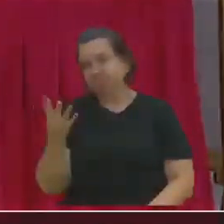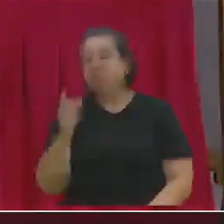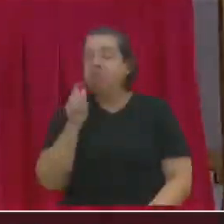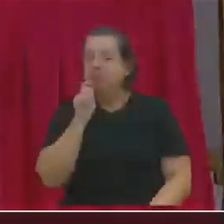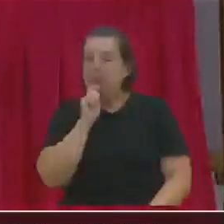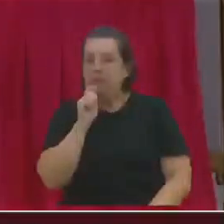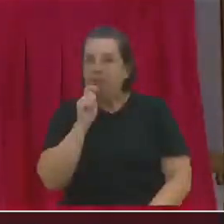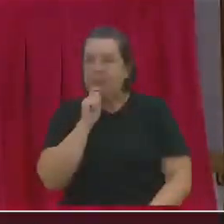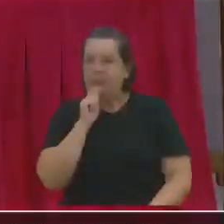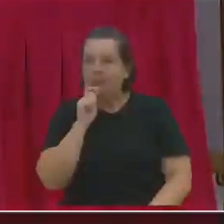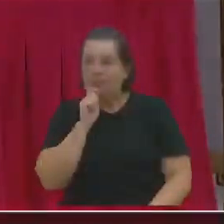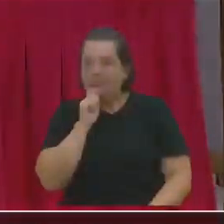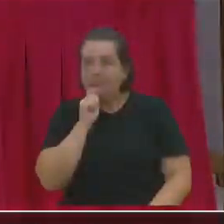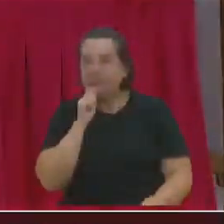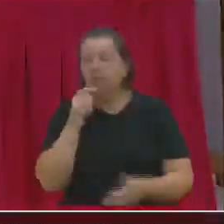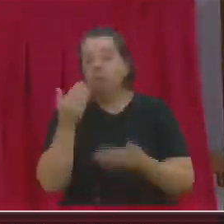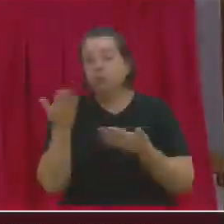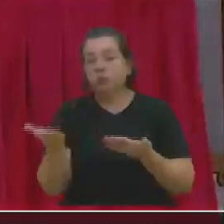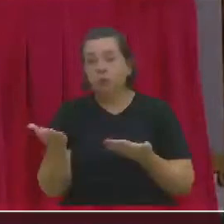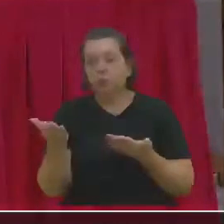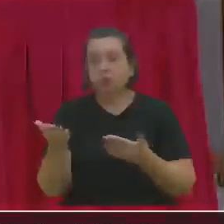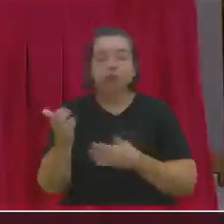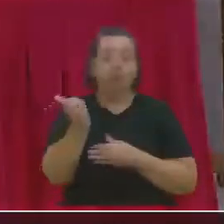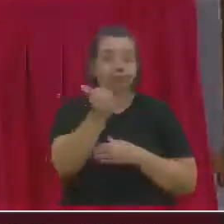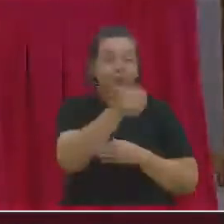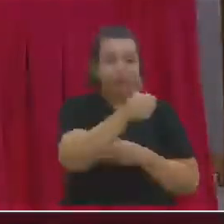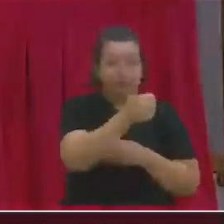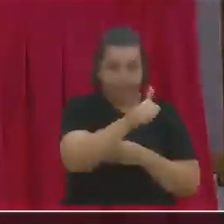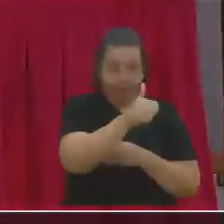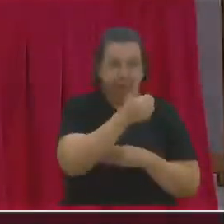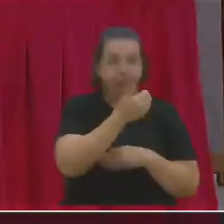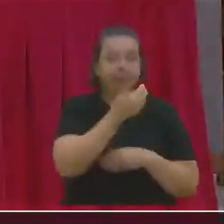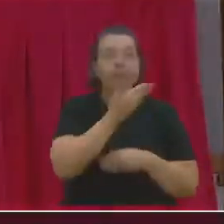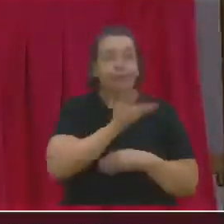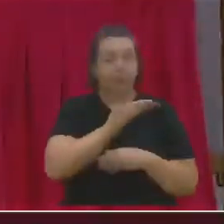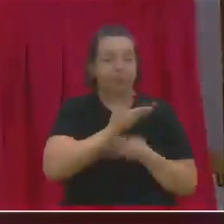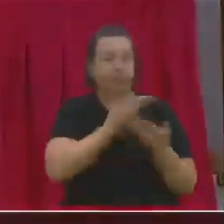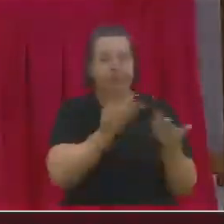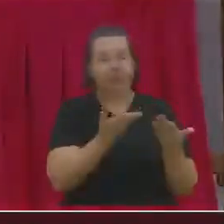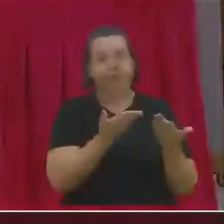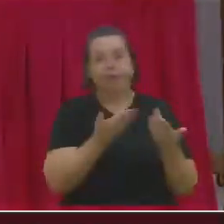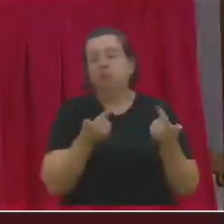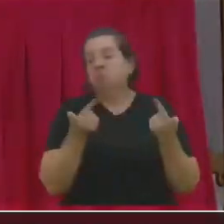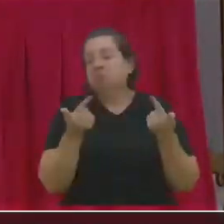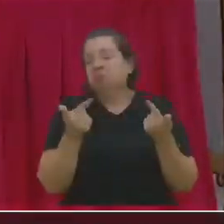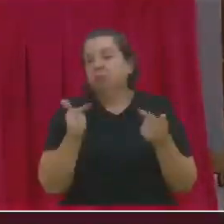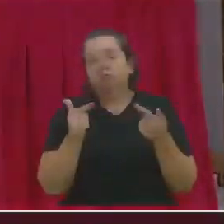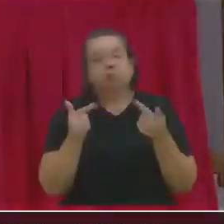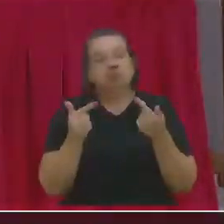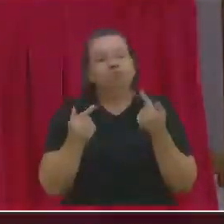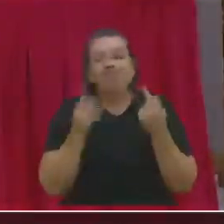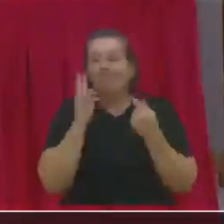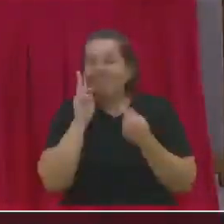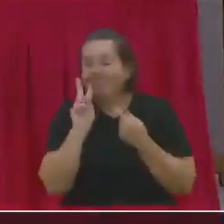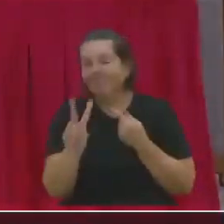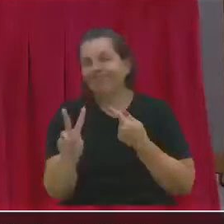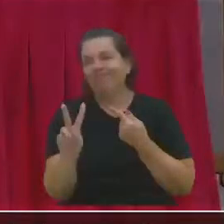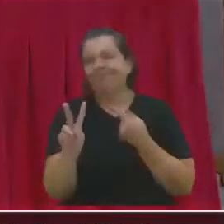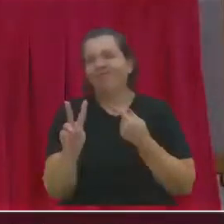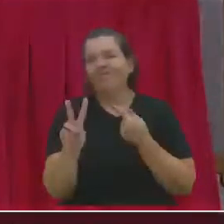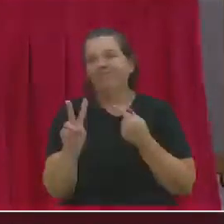ainda os 11 discípulos não haviam